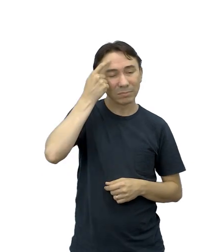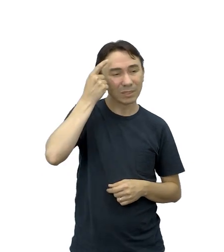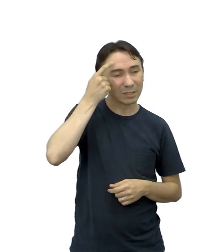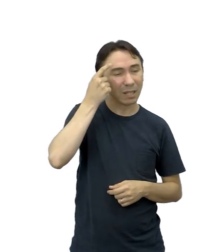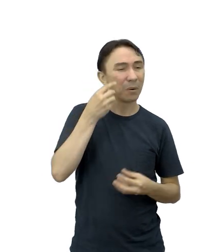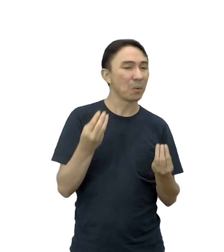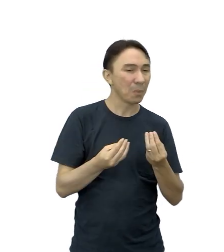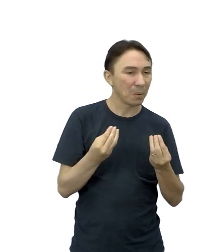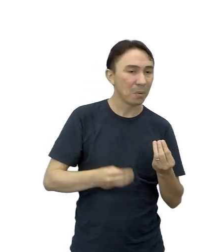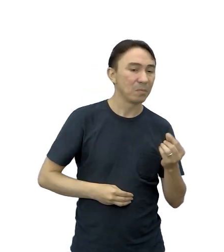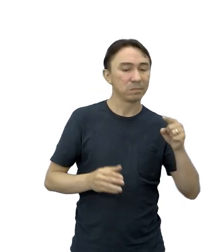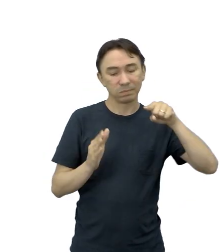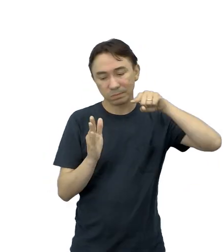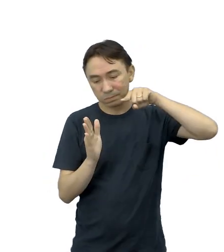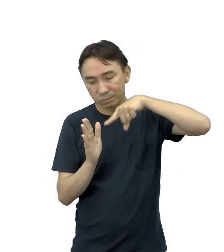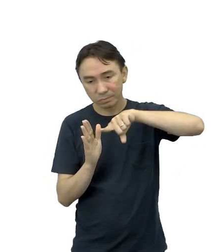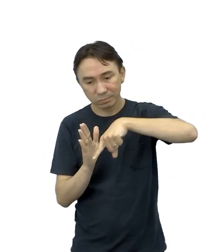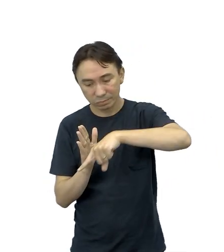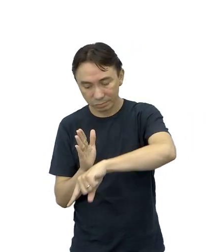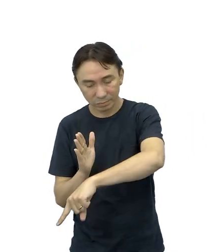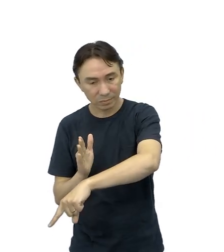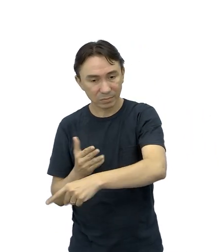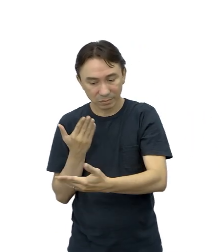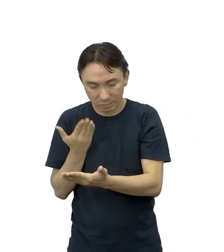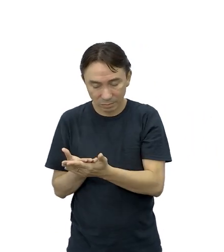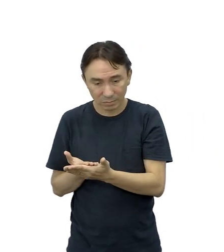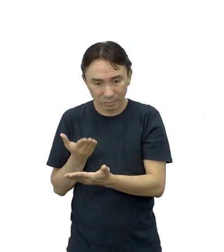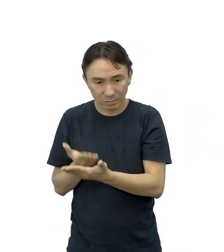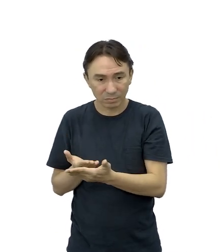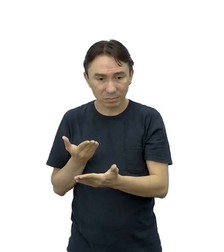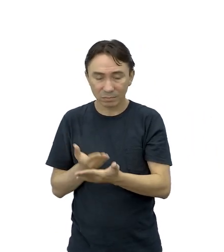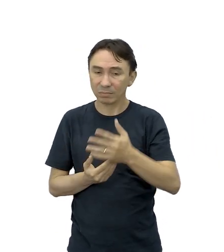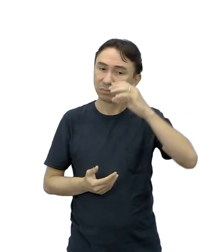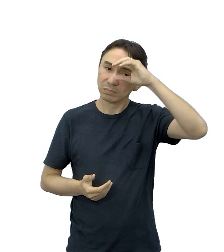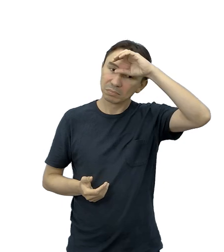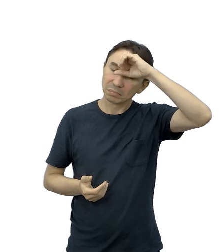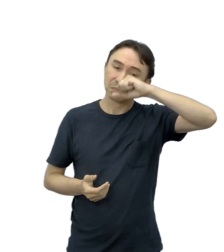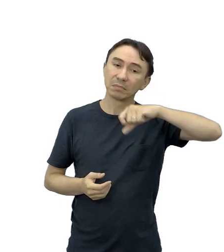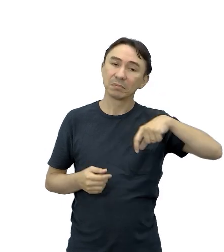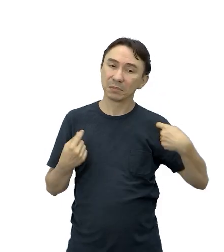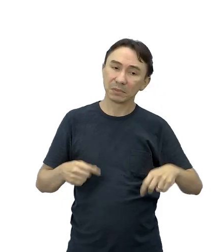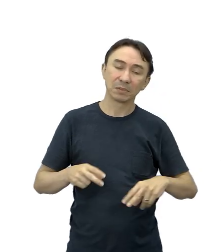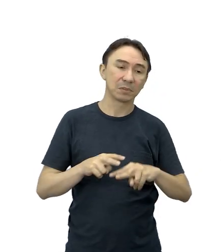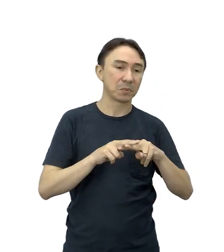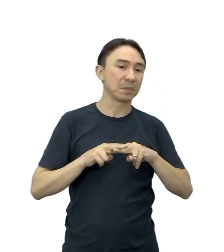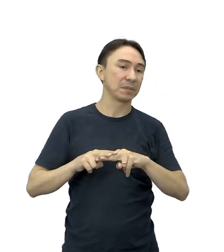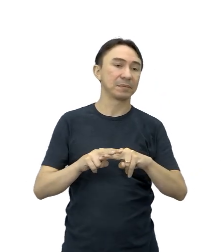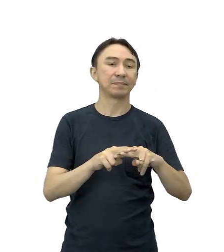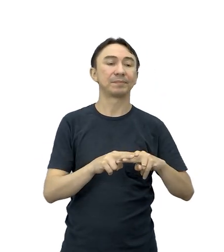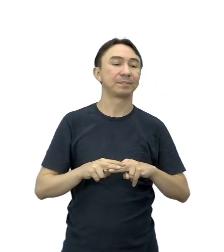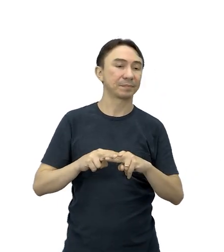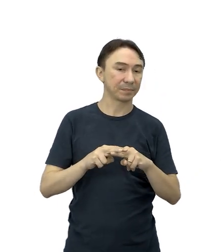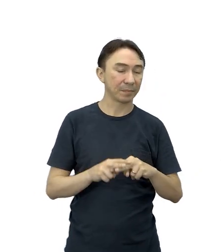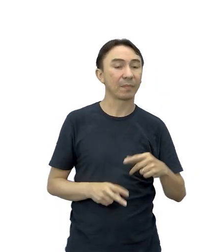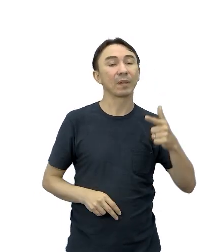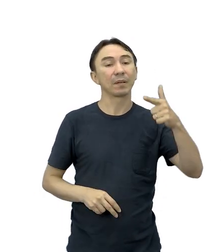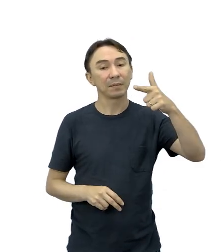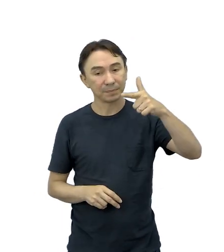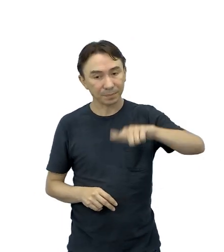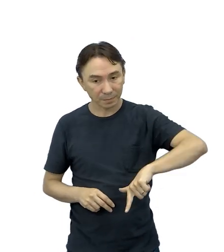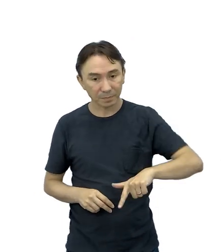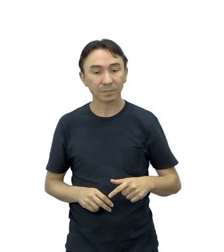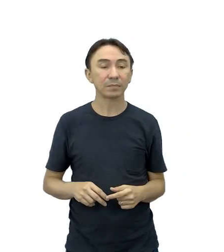do aprofundamento que nós temos que imaginar aí da aprendizagem. Ainda falando um pouquinho sobre esses dados, como